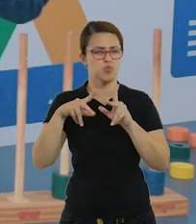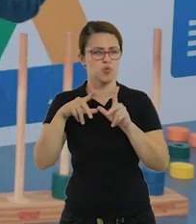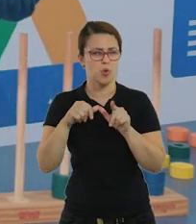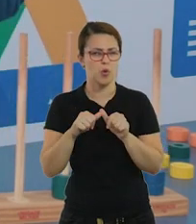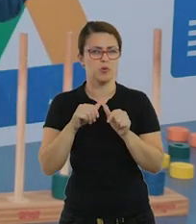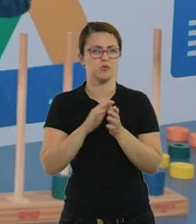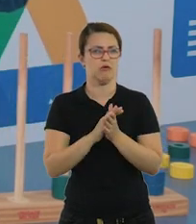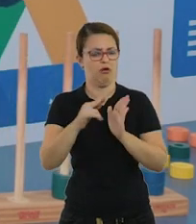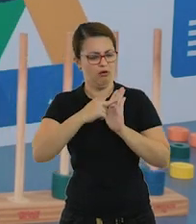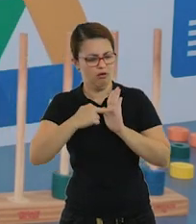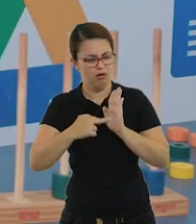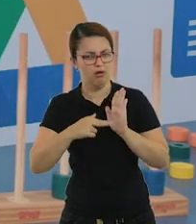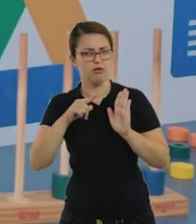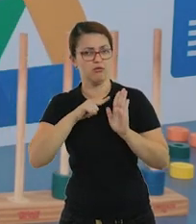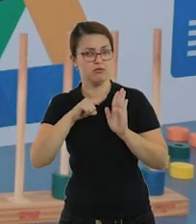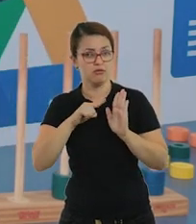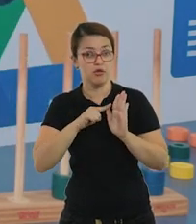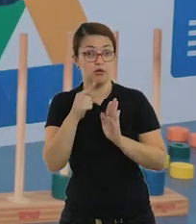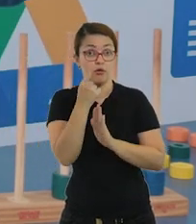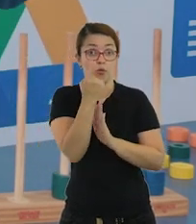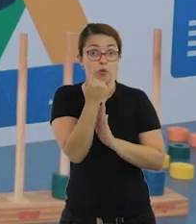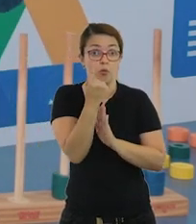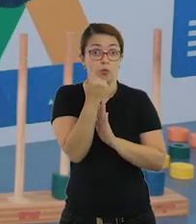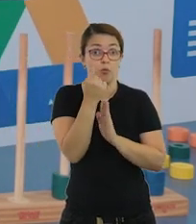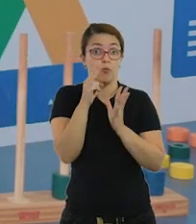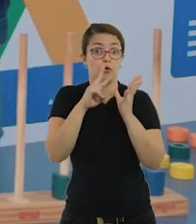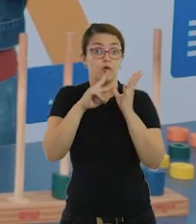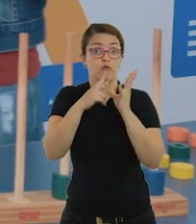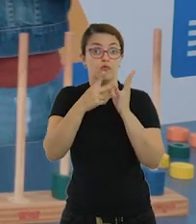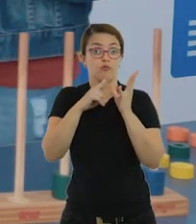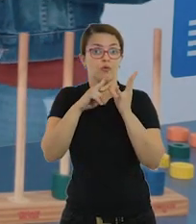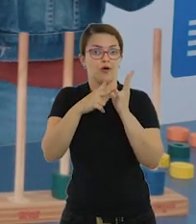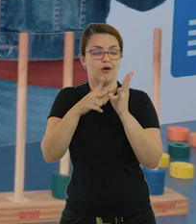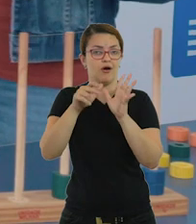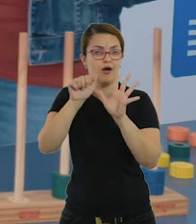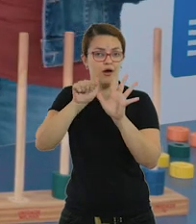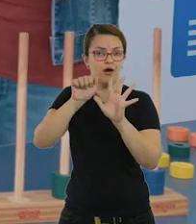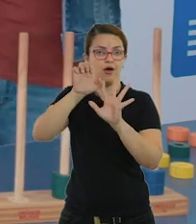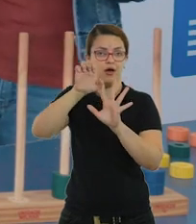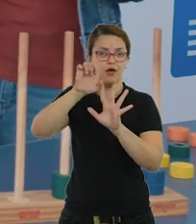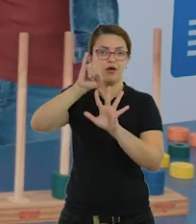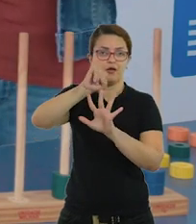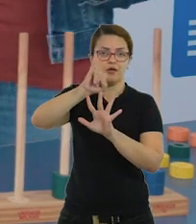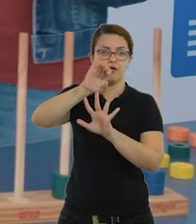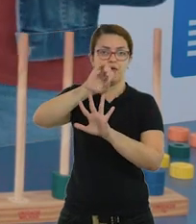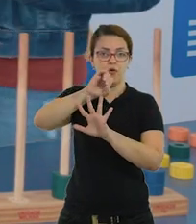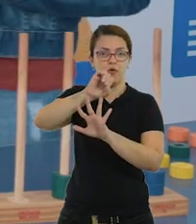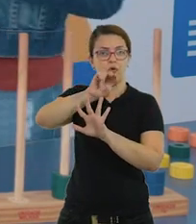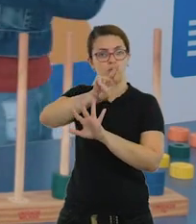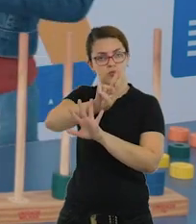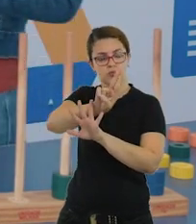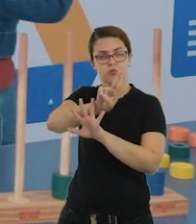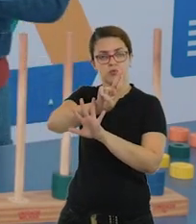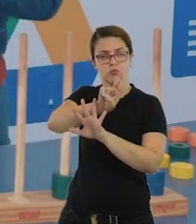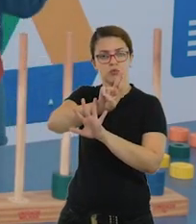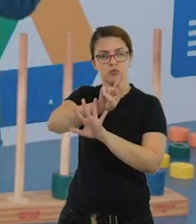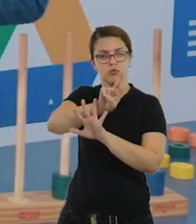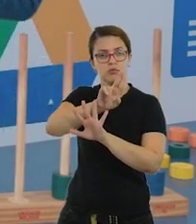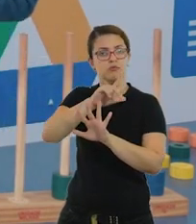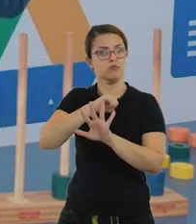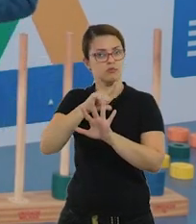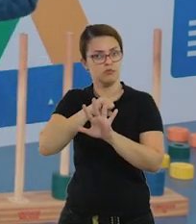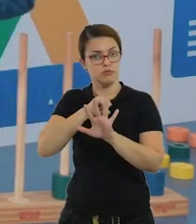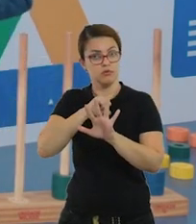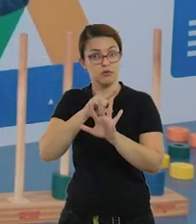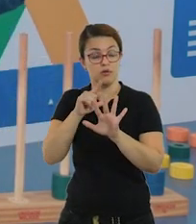sílaba obrigatoriamente possui uma vogal. Estão lembrados quais são as vogais? A, E, I, O, U. Então, eu